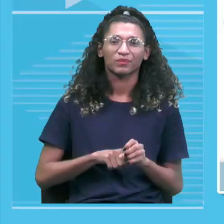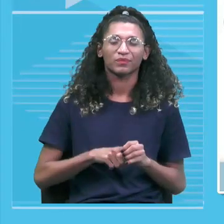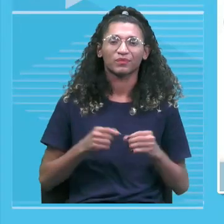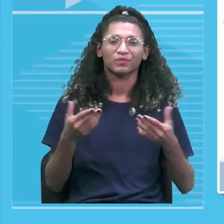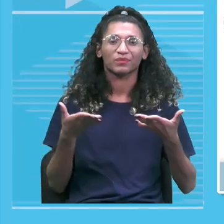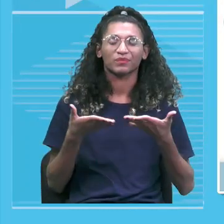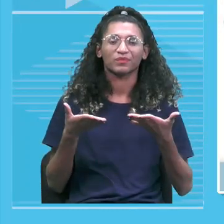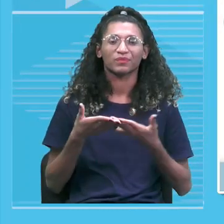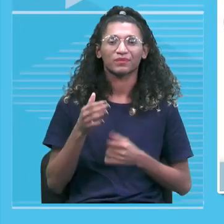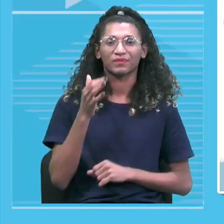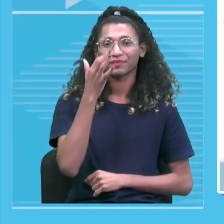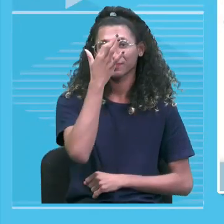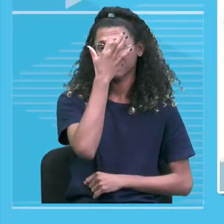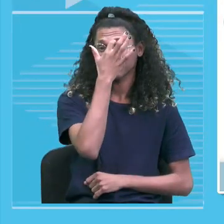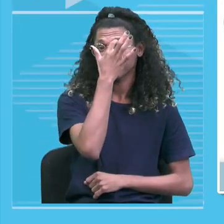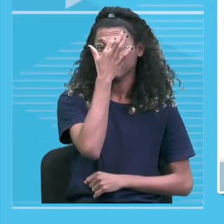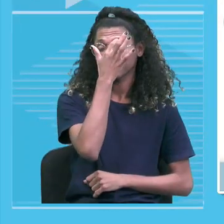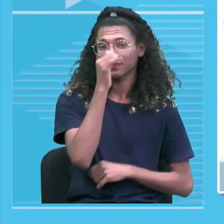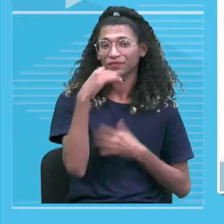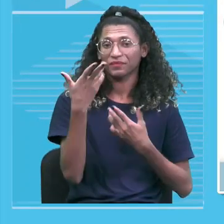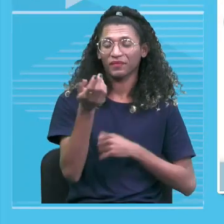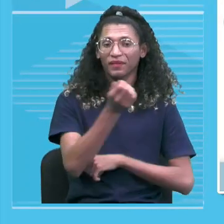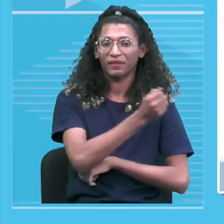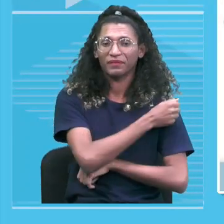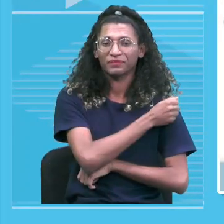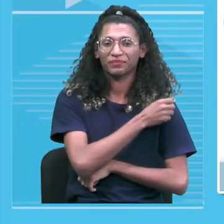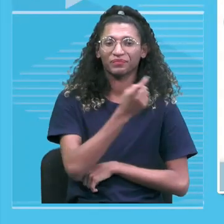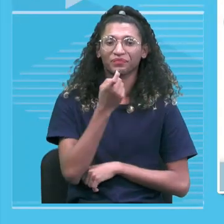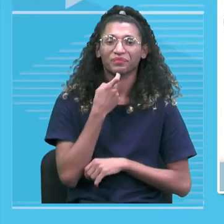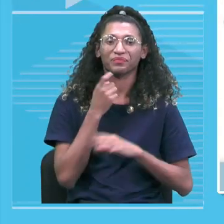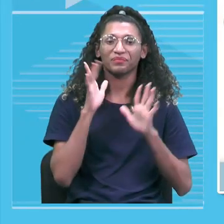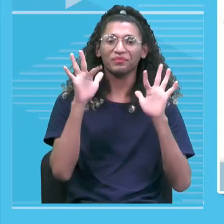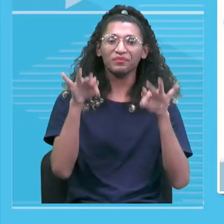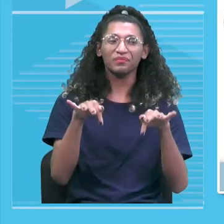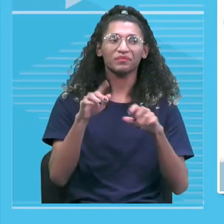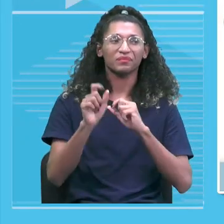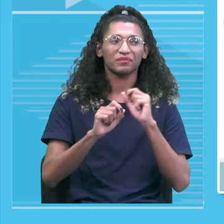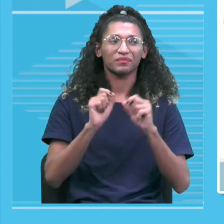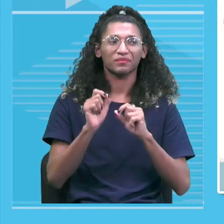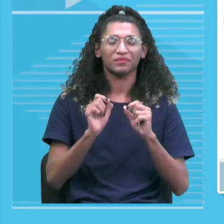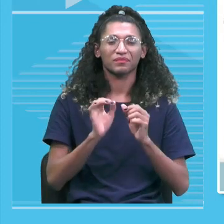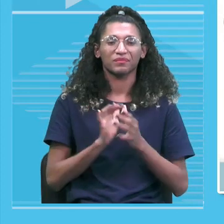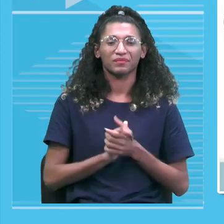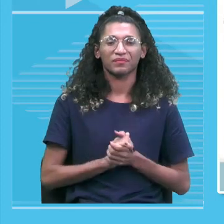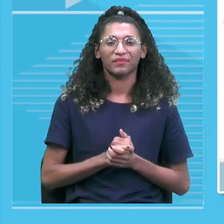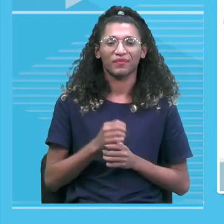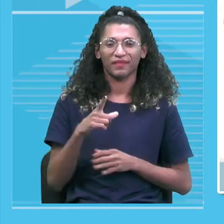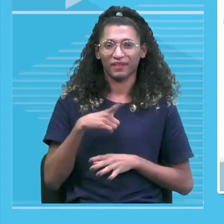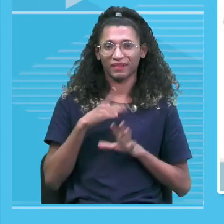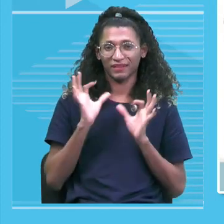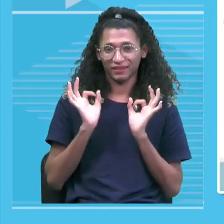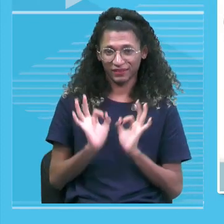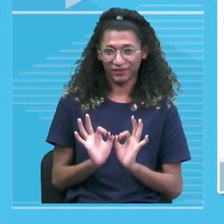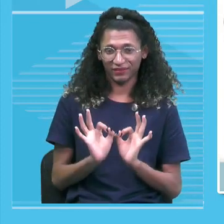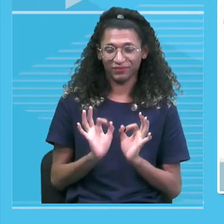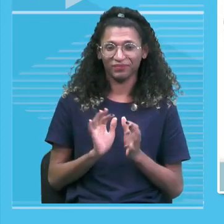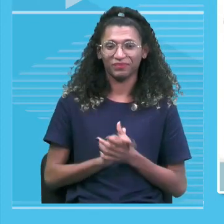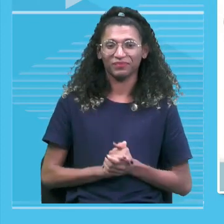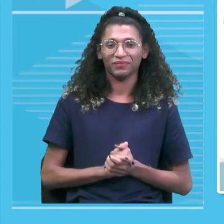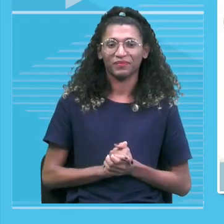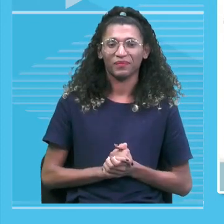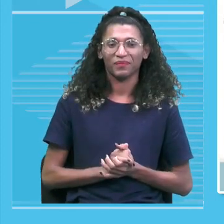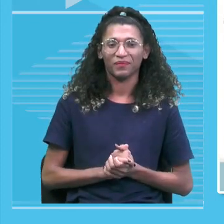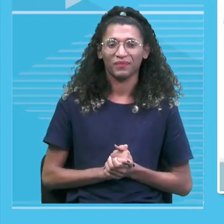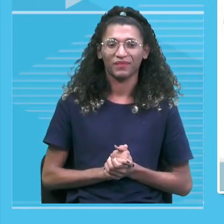vamos lá jovens para finalizar opa opa opa opa tem certeza tem